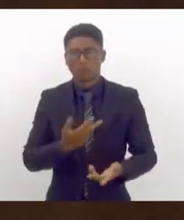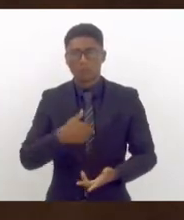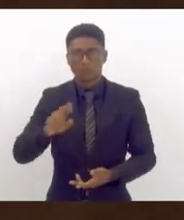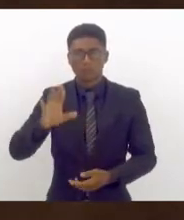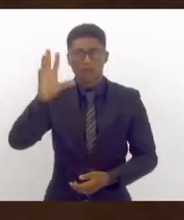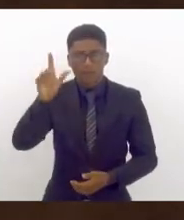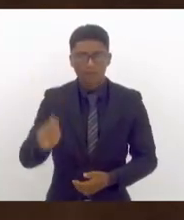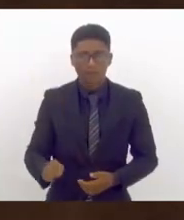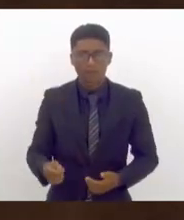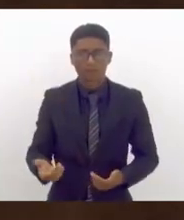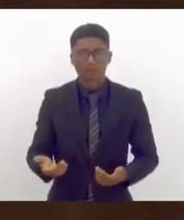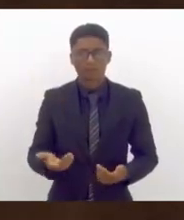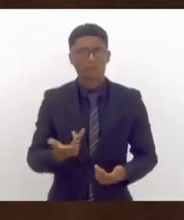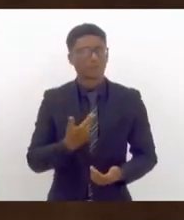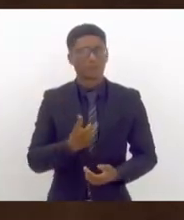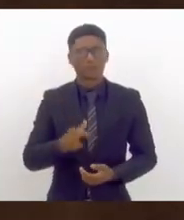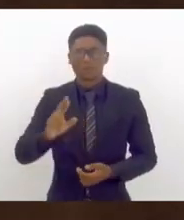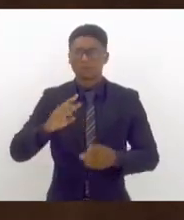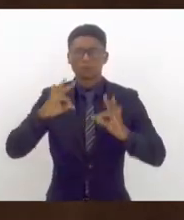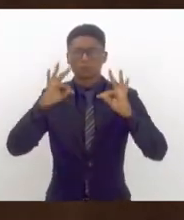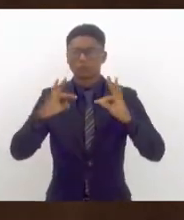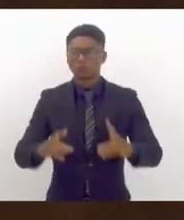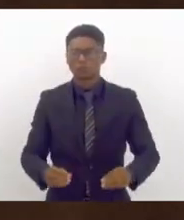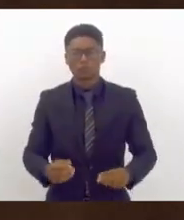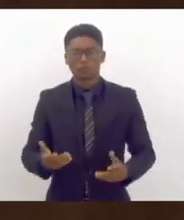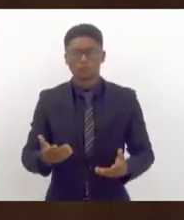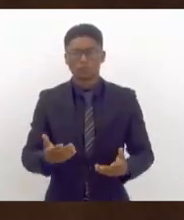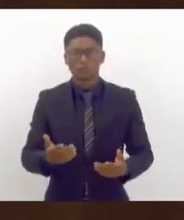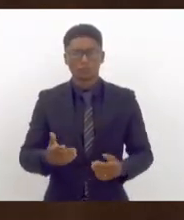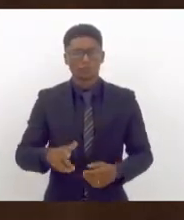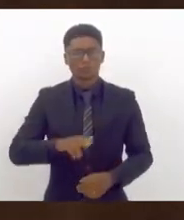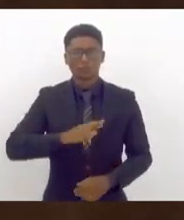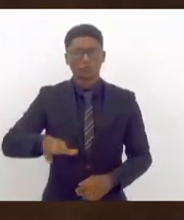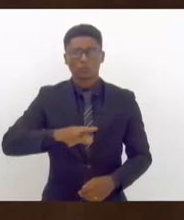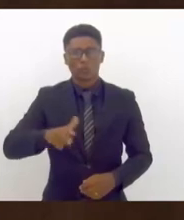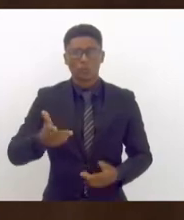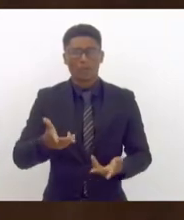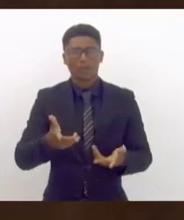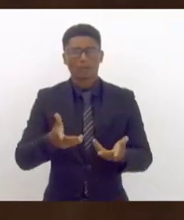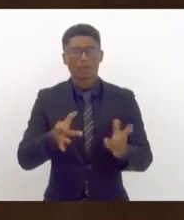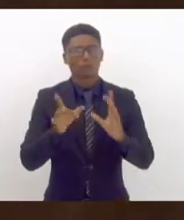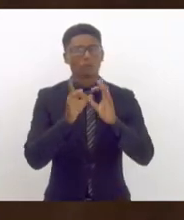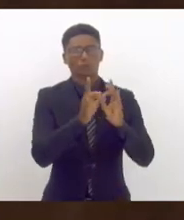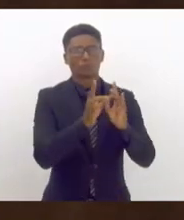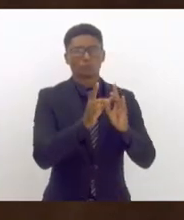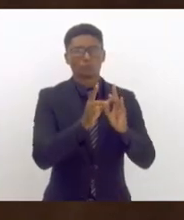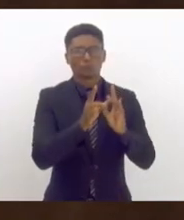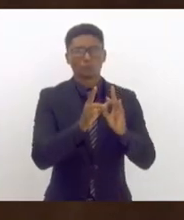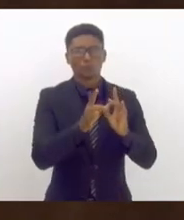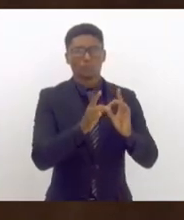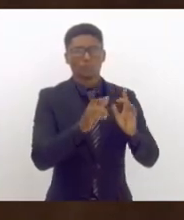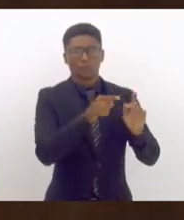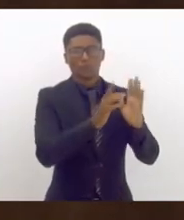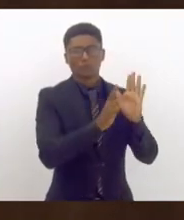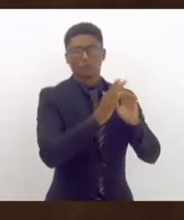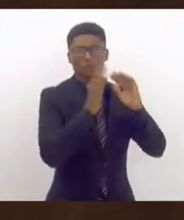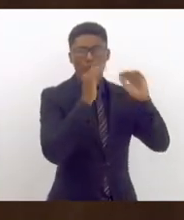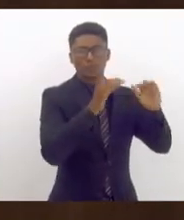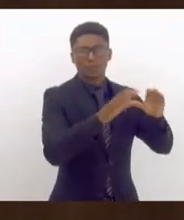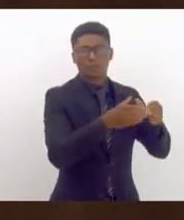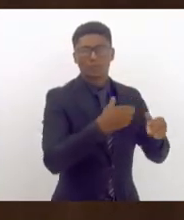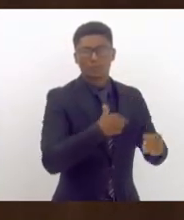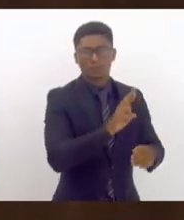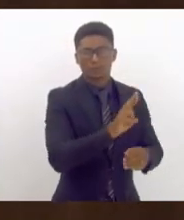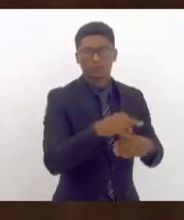matriz africana e todas as religiões que não são aquelas diretamente ligadas ao conservadorismo cristão. Então, mais